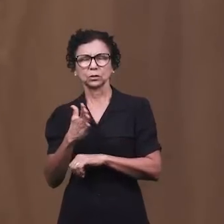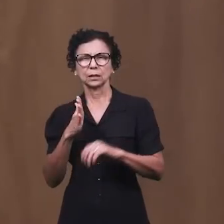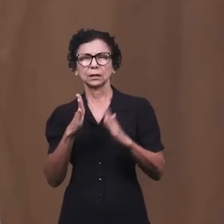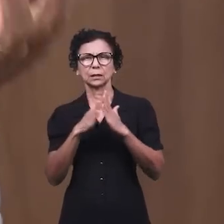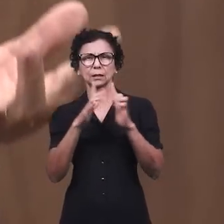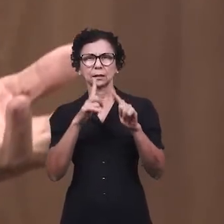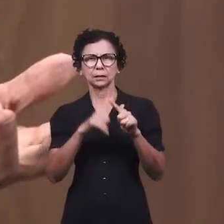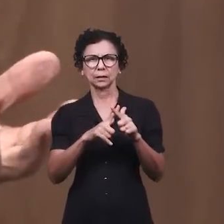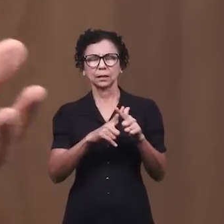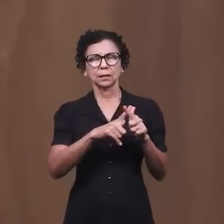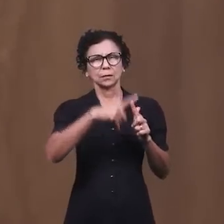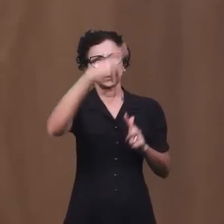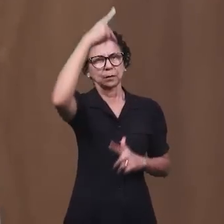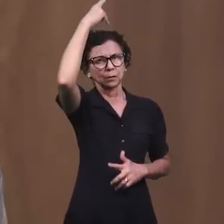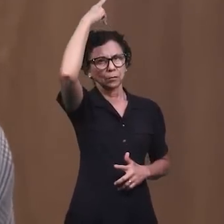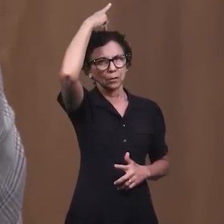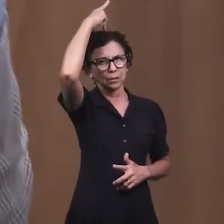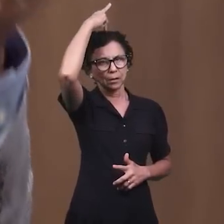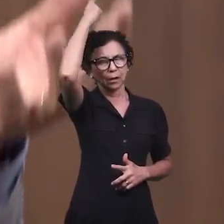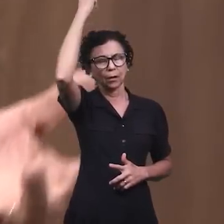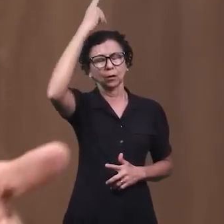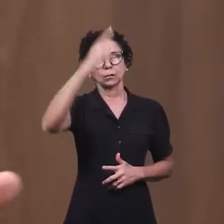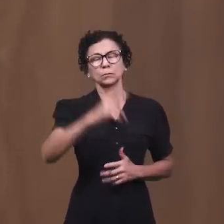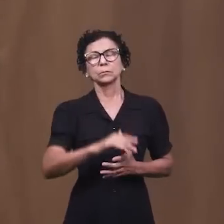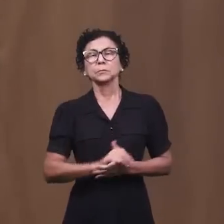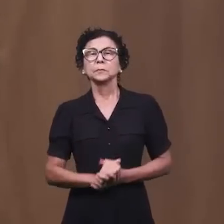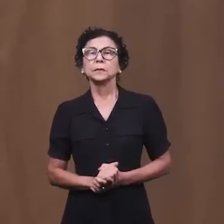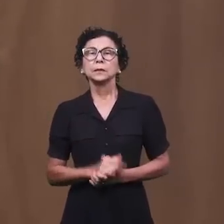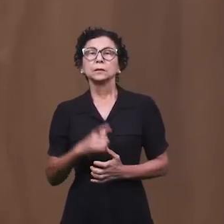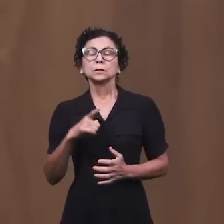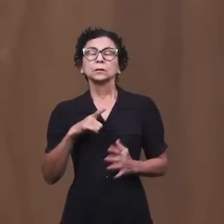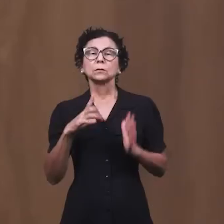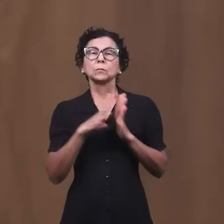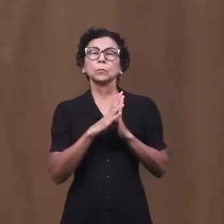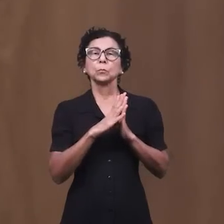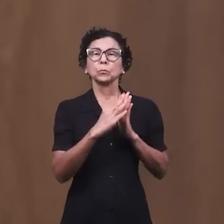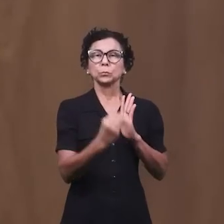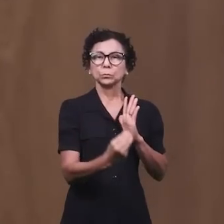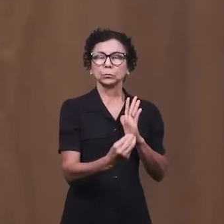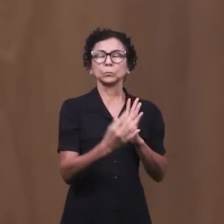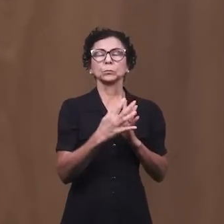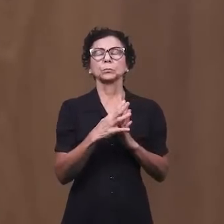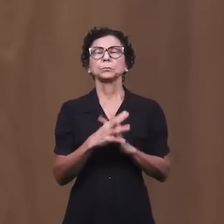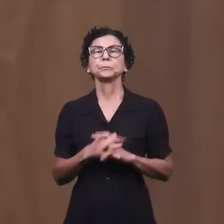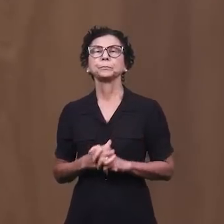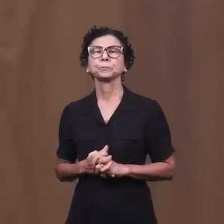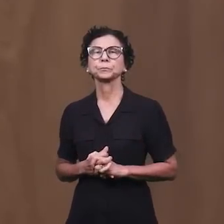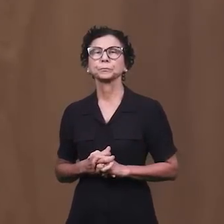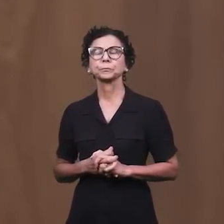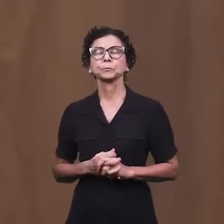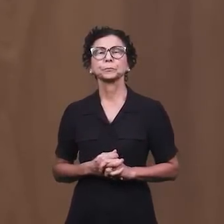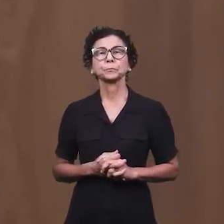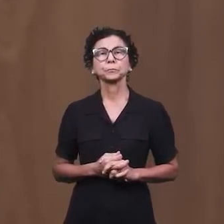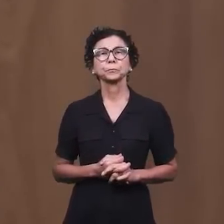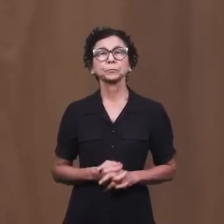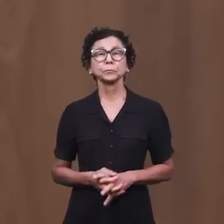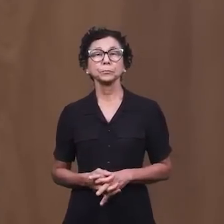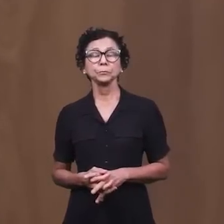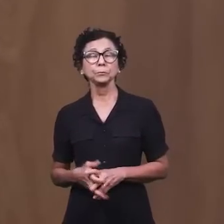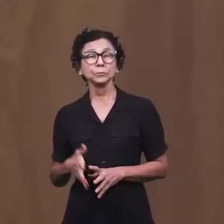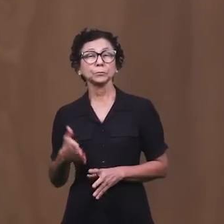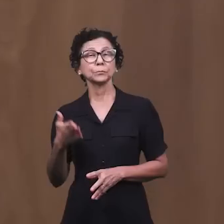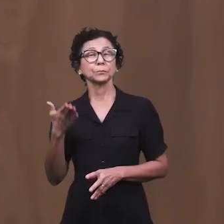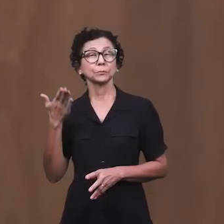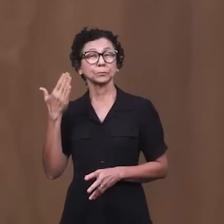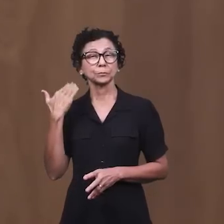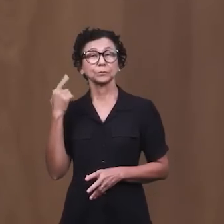A linha pentecostal tinha uma forma, os cultos tinham uma forma. E naquele início, os